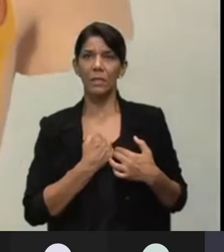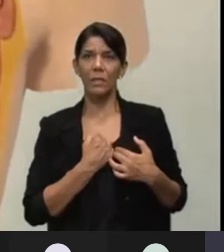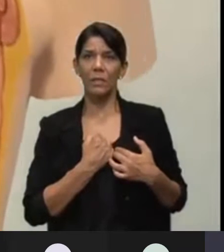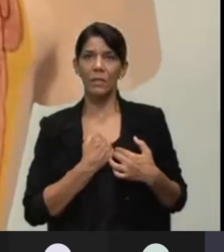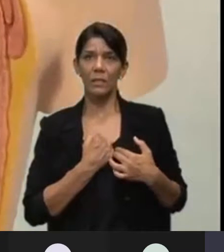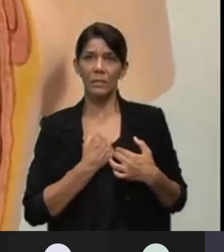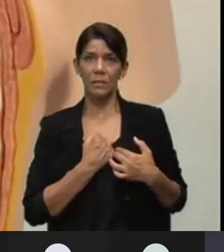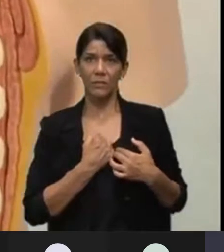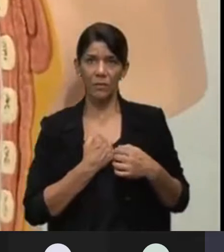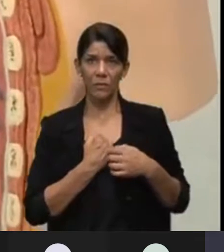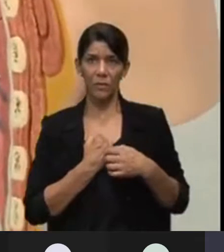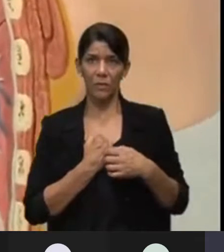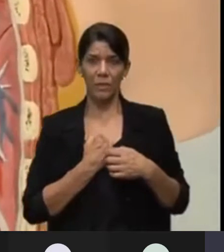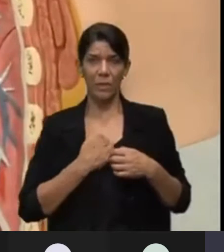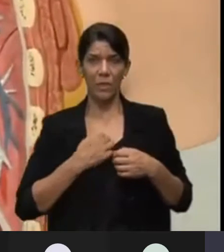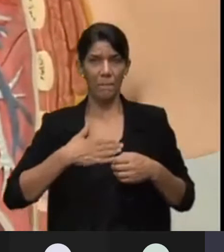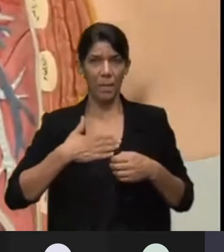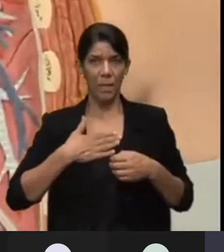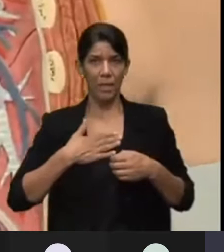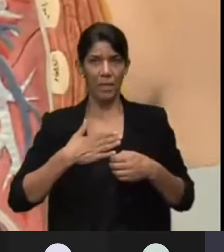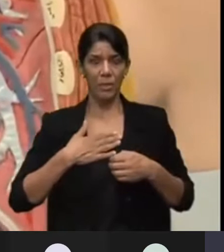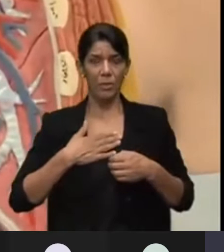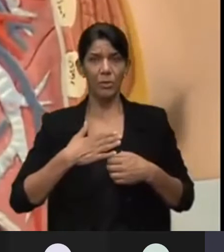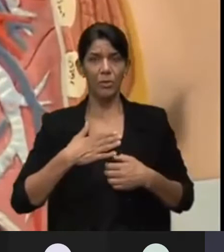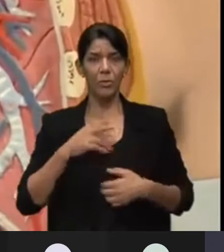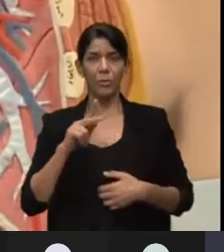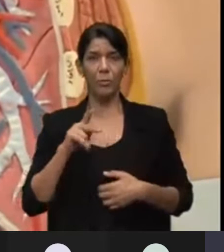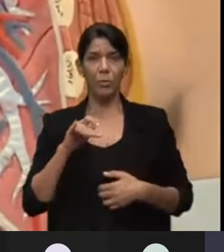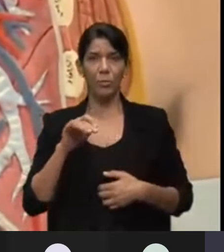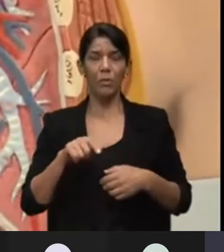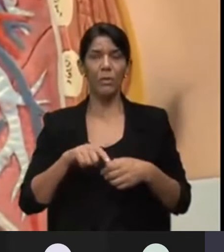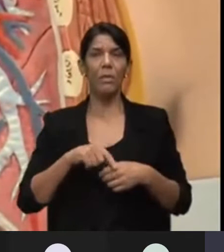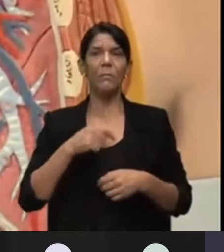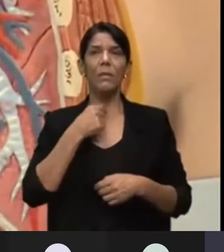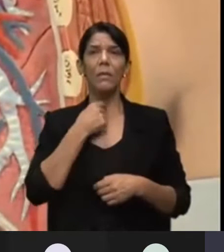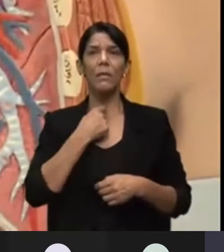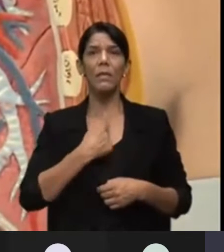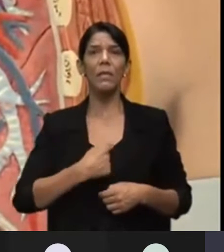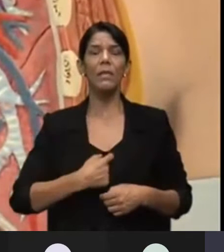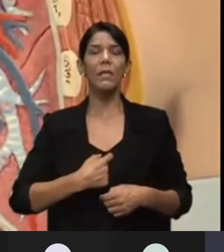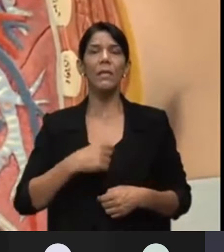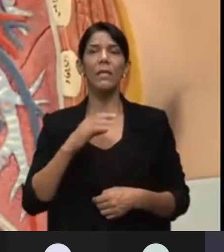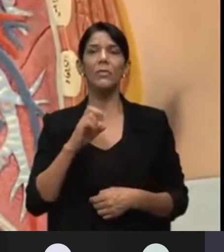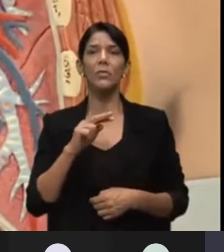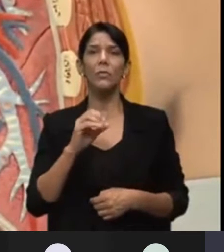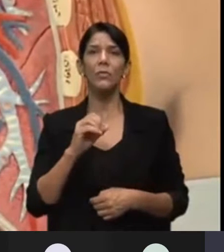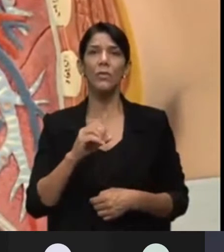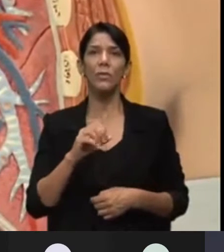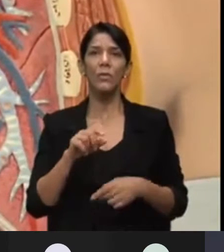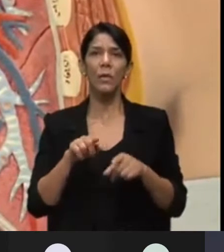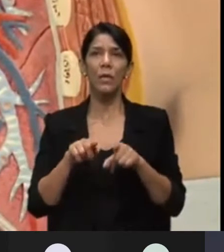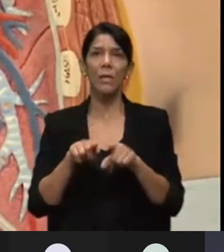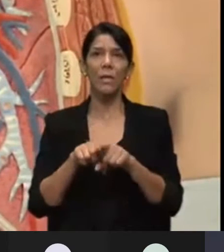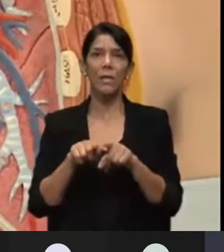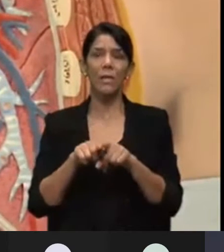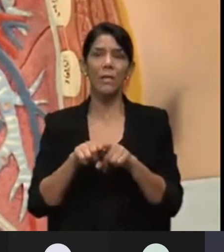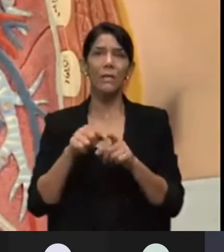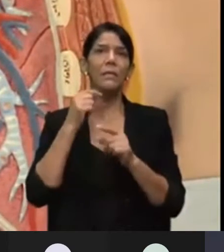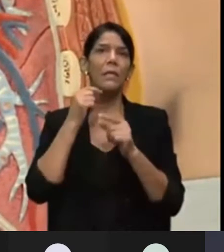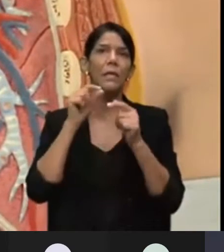né, além, né, das paredes do pulmão aí, também aí pelo esôfago, que eu estou apontando, e também